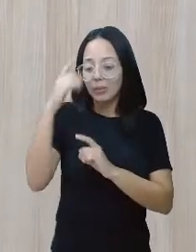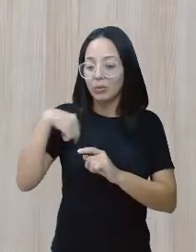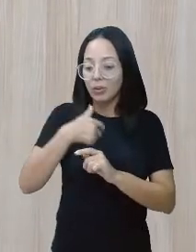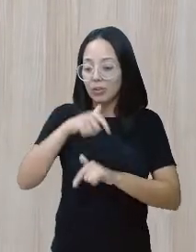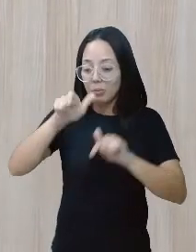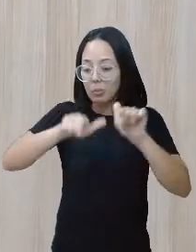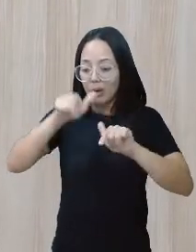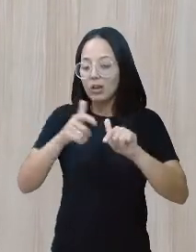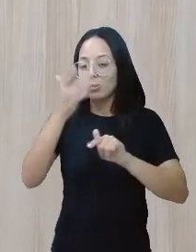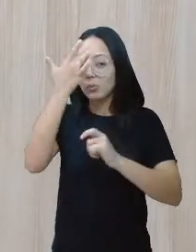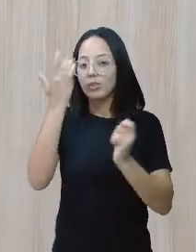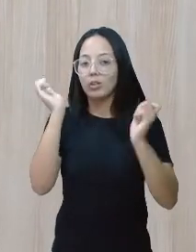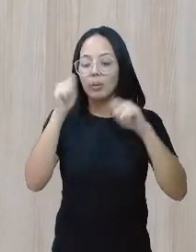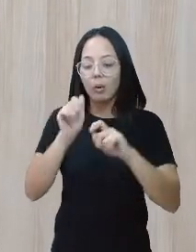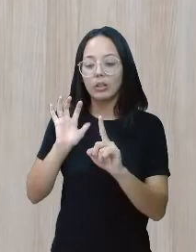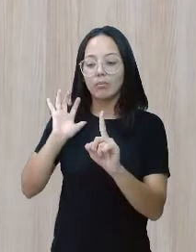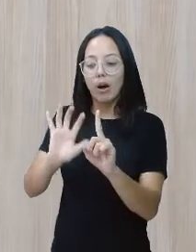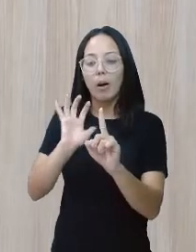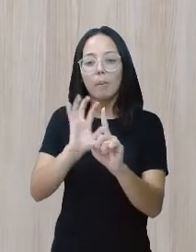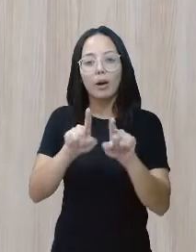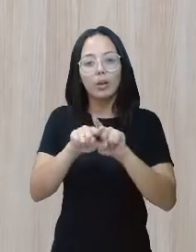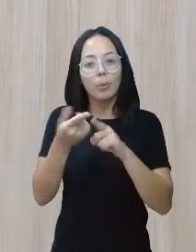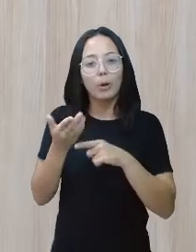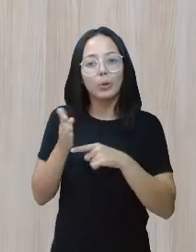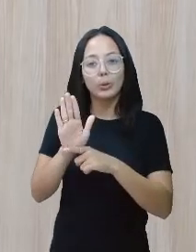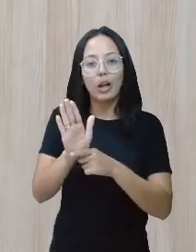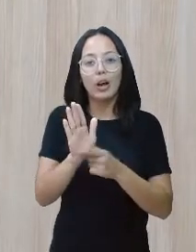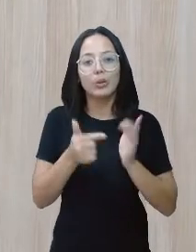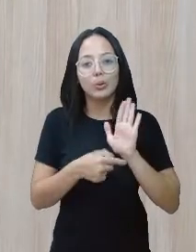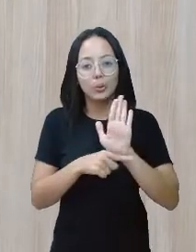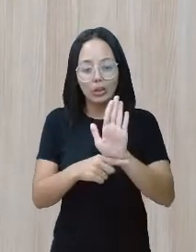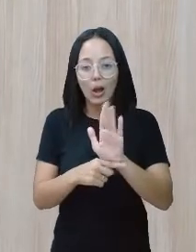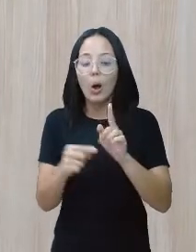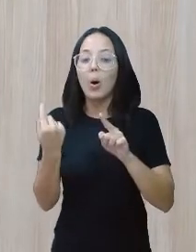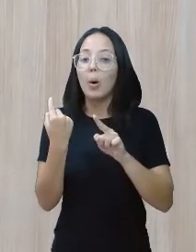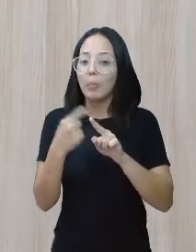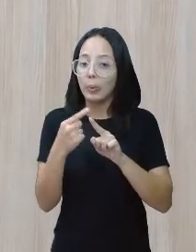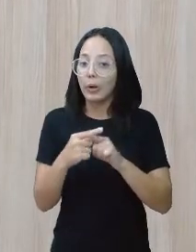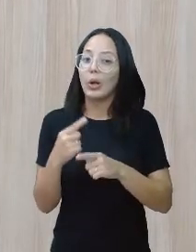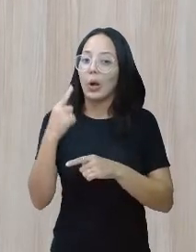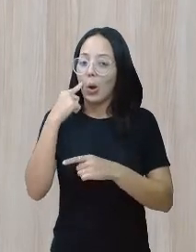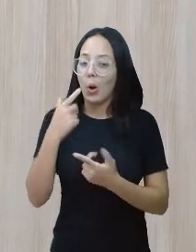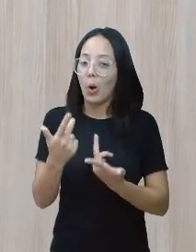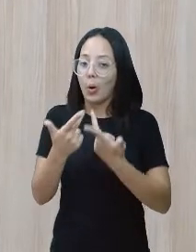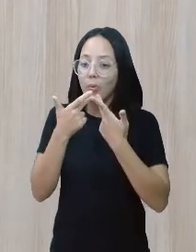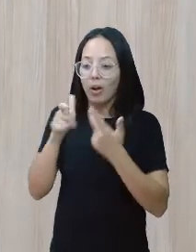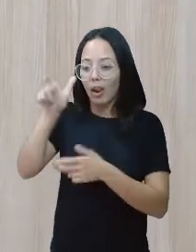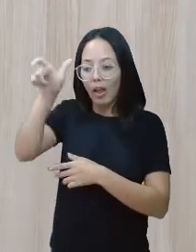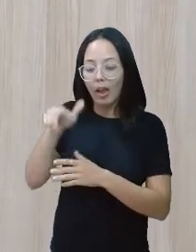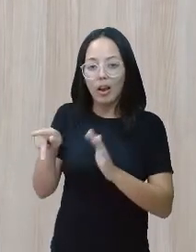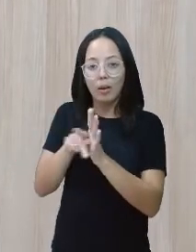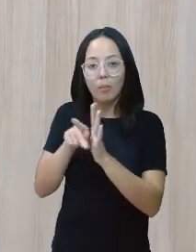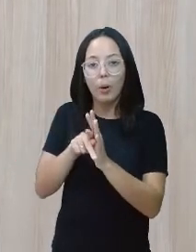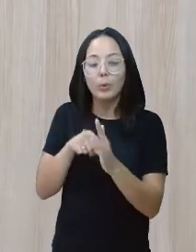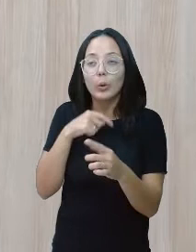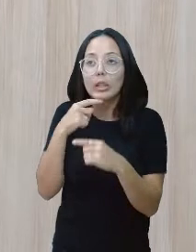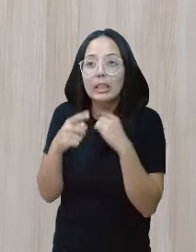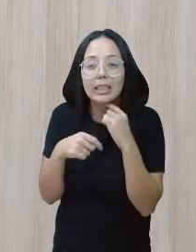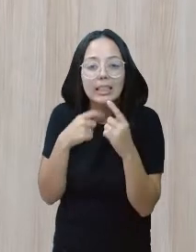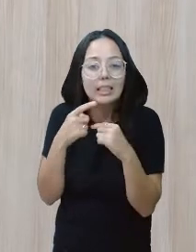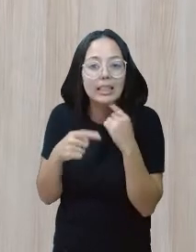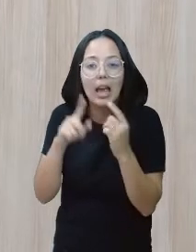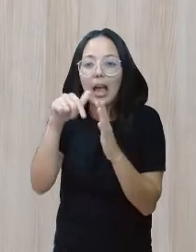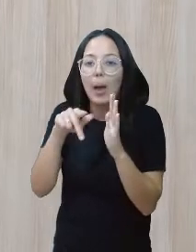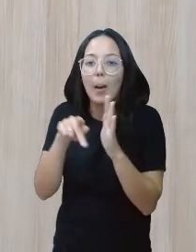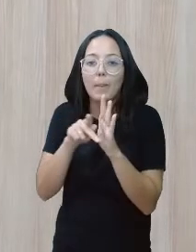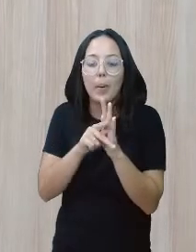que podem influenciar um ao outro e ajudar um ao outro. Porque, ó, minha gente, como diz um poeta John Donne, ninguém é